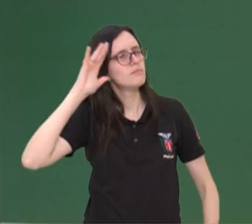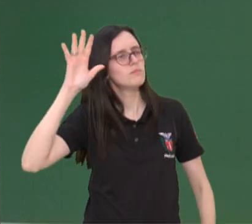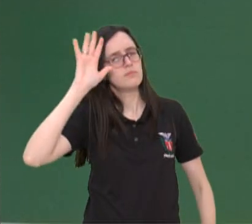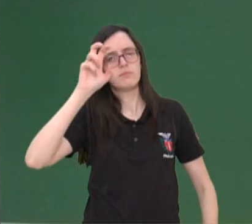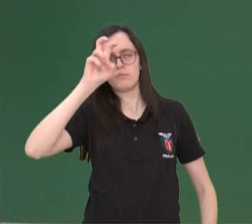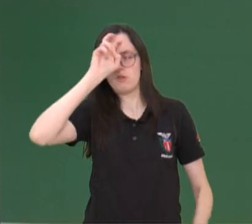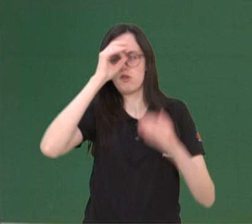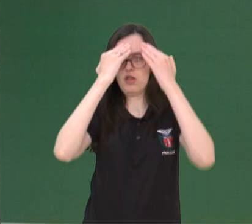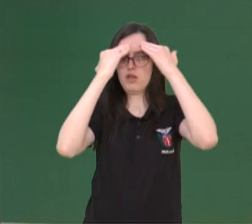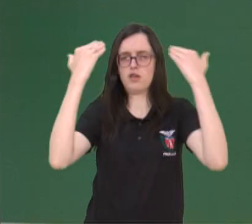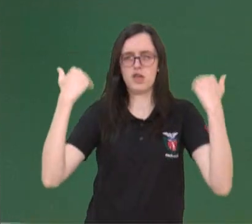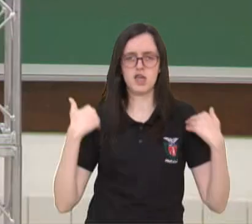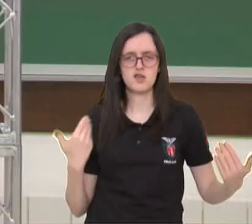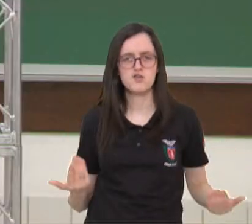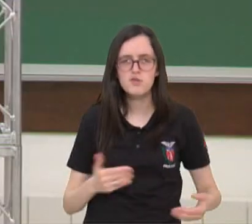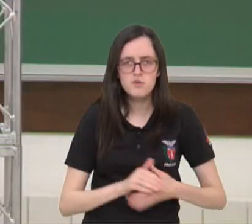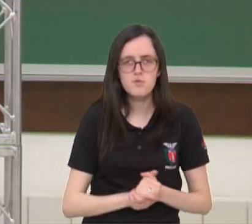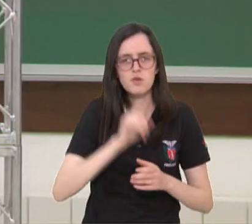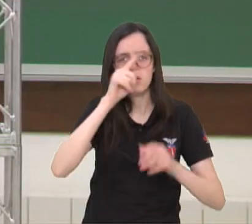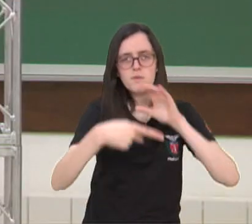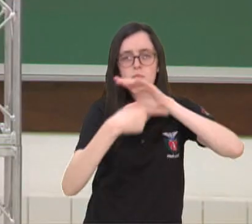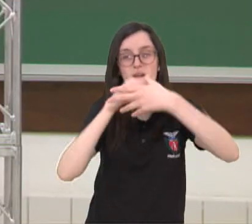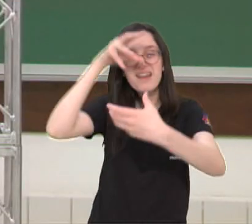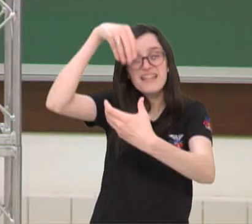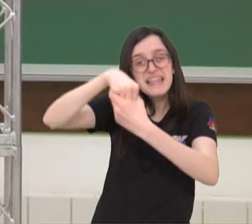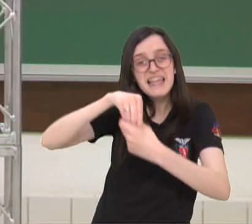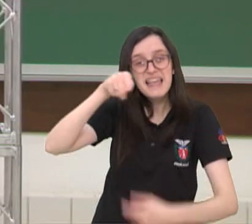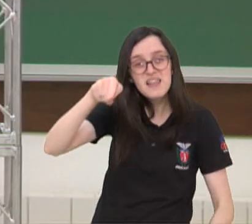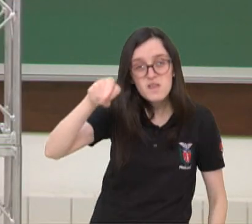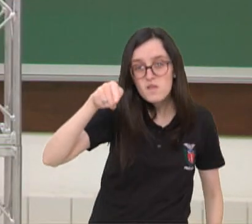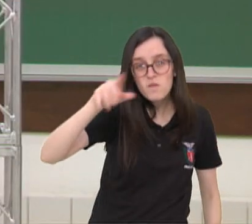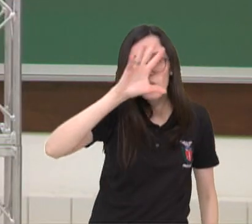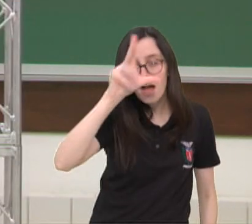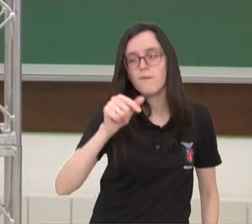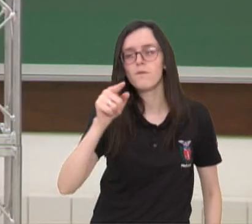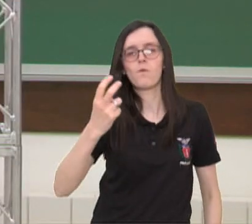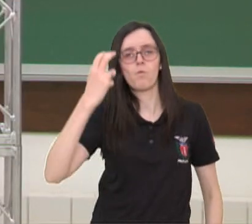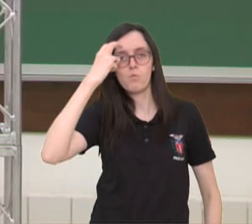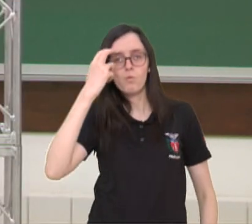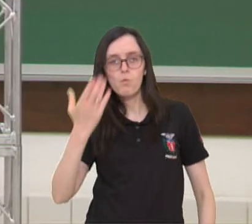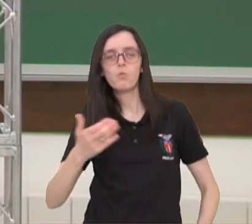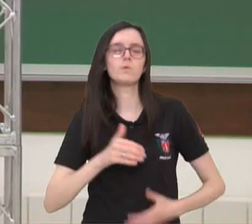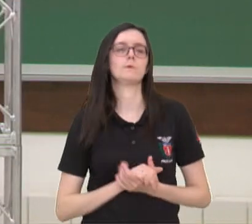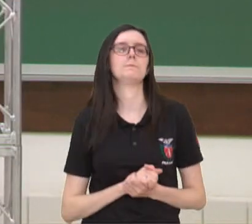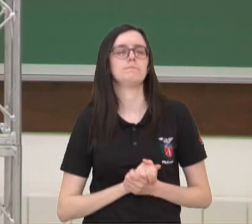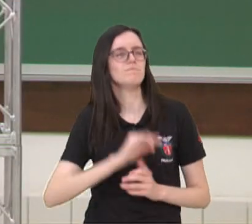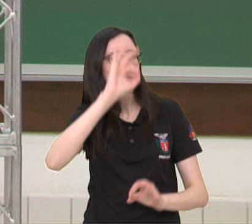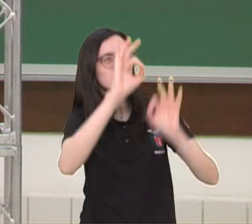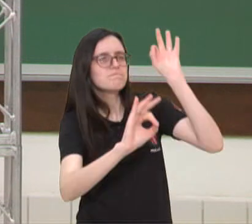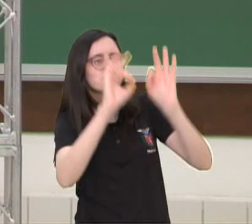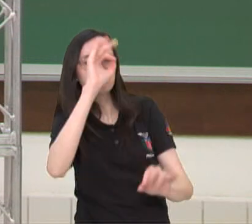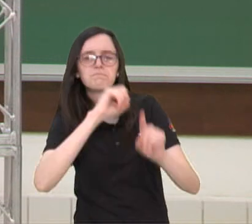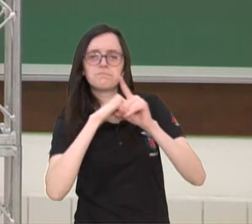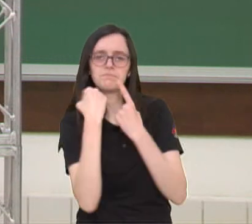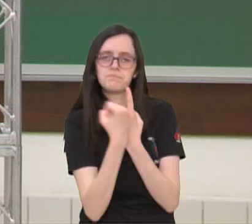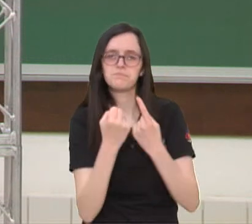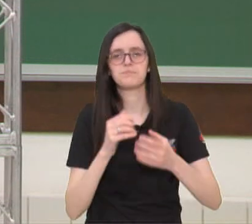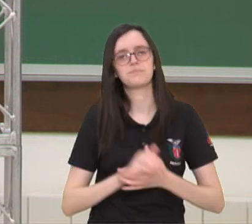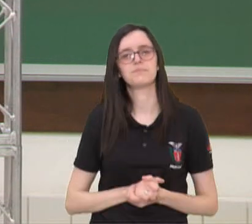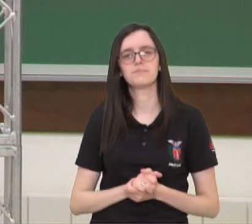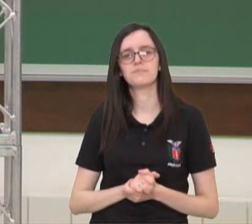Egito, né, que faz parte do continente africano, a sua cultura, a organização da